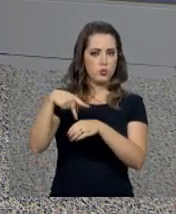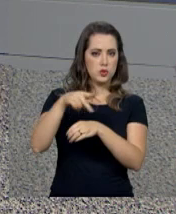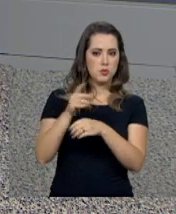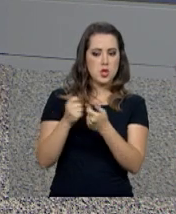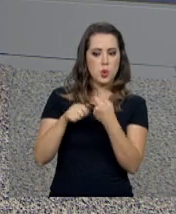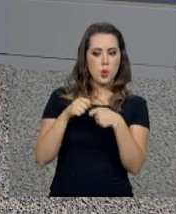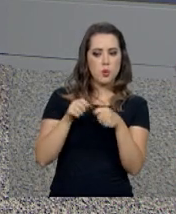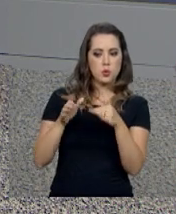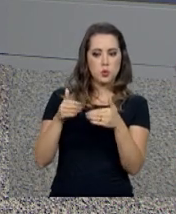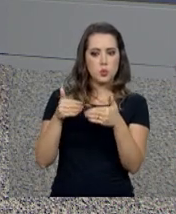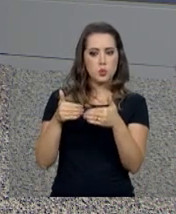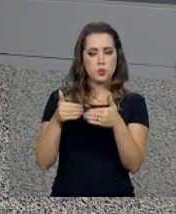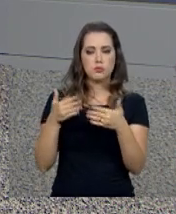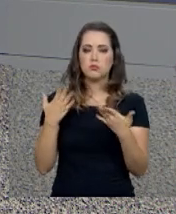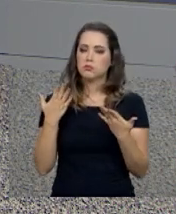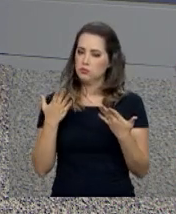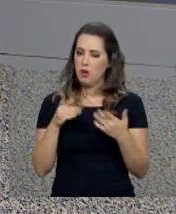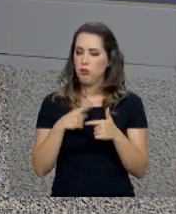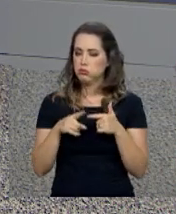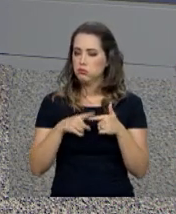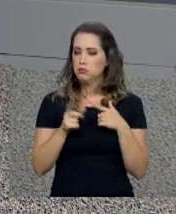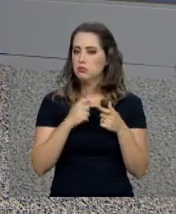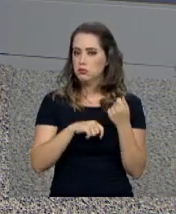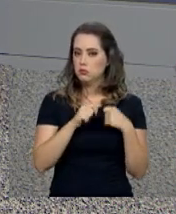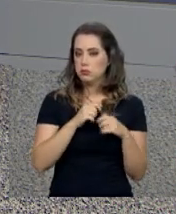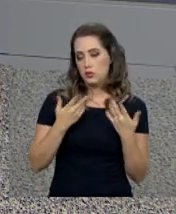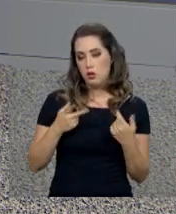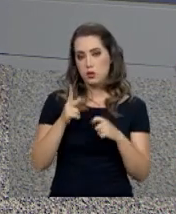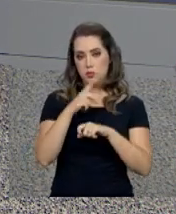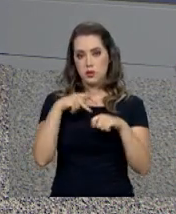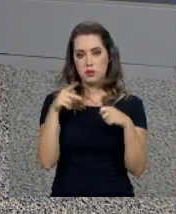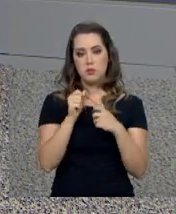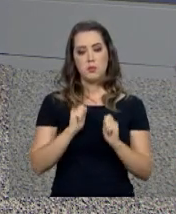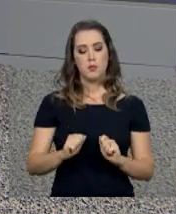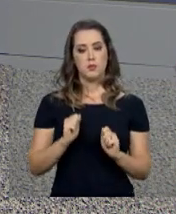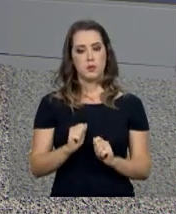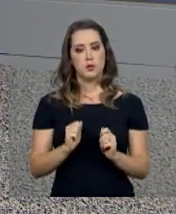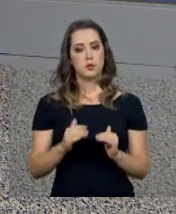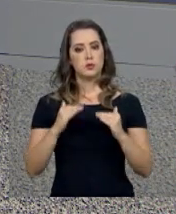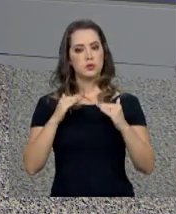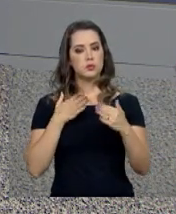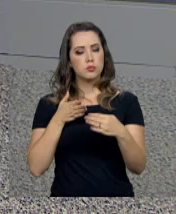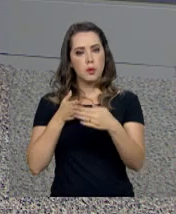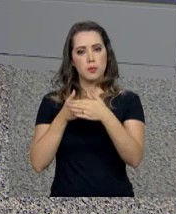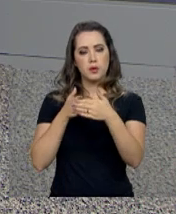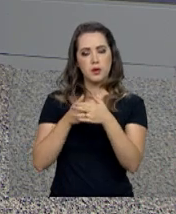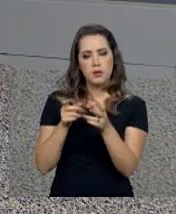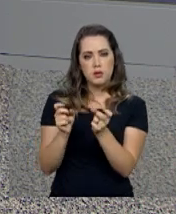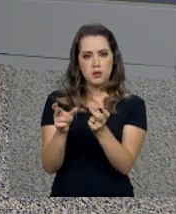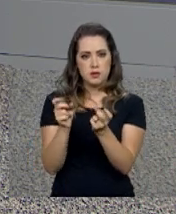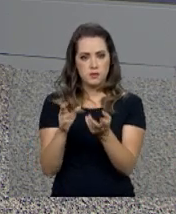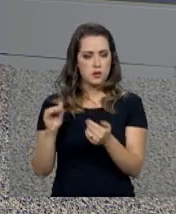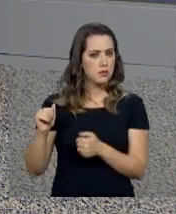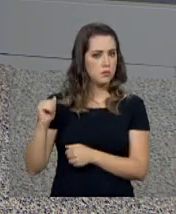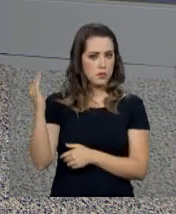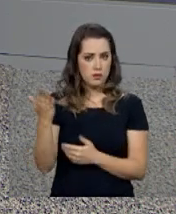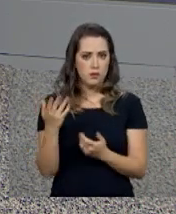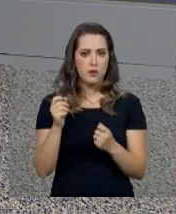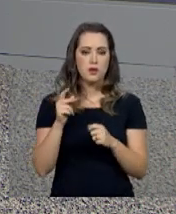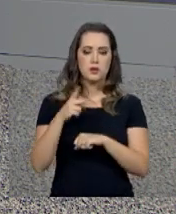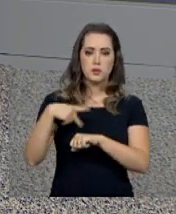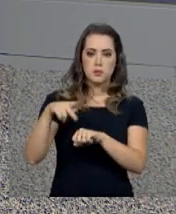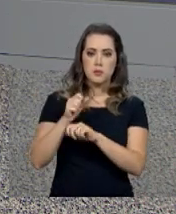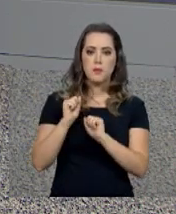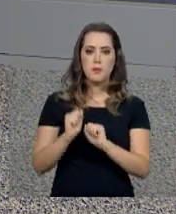conta das crises então os países podem por exemplo estabelecer barreiras a importações os países podem